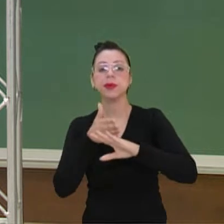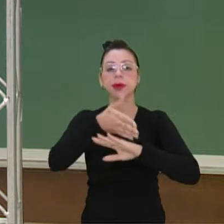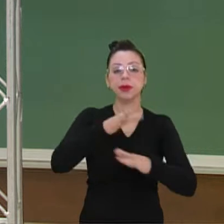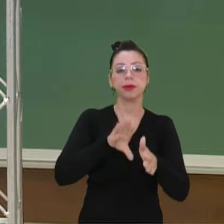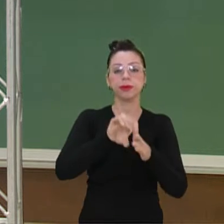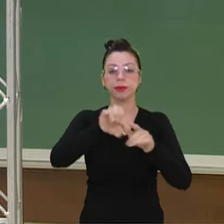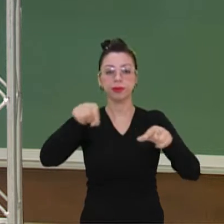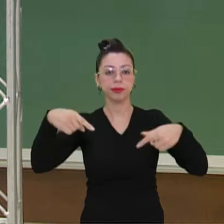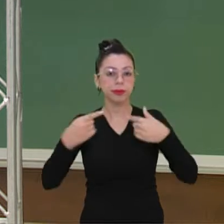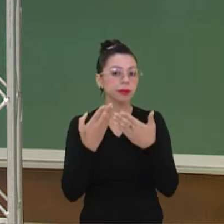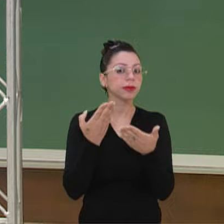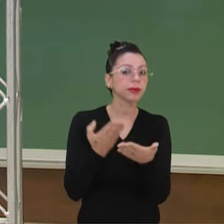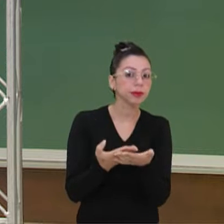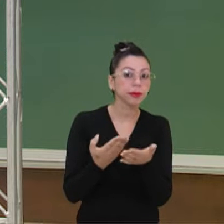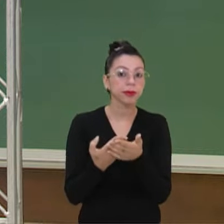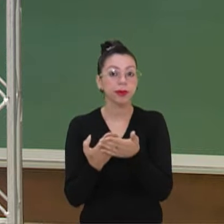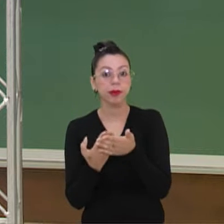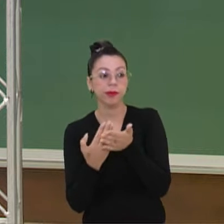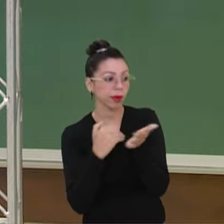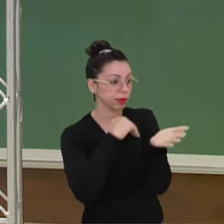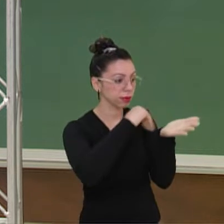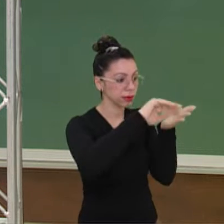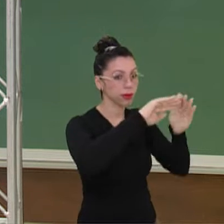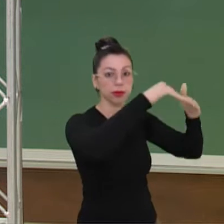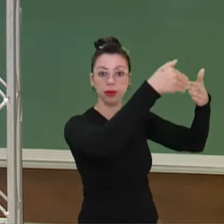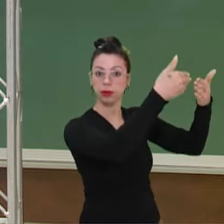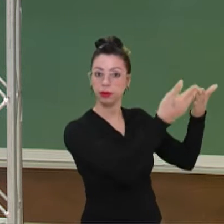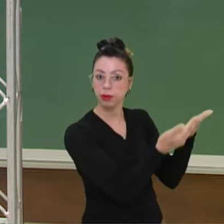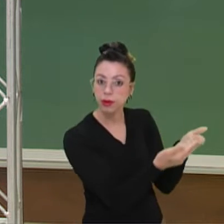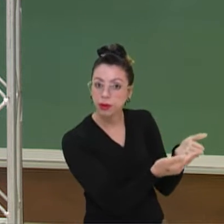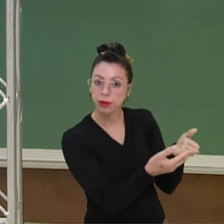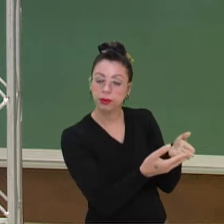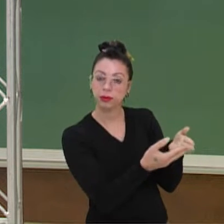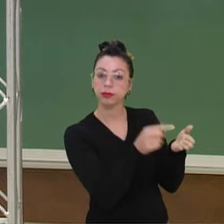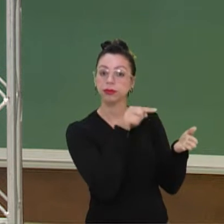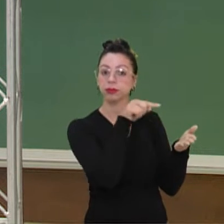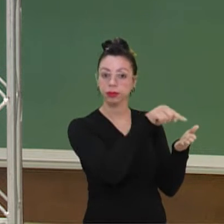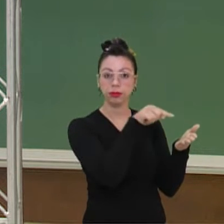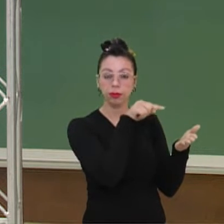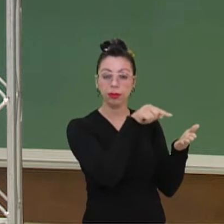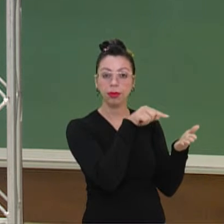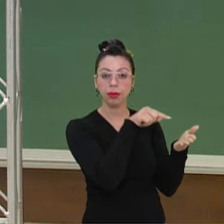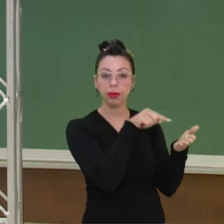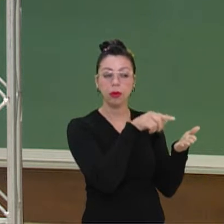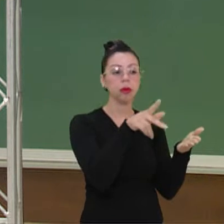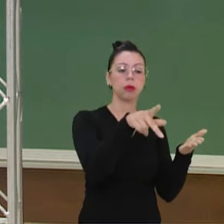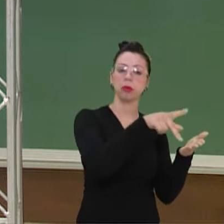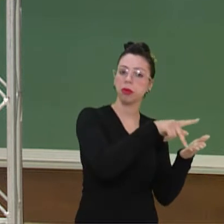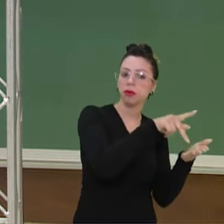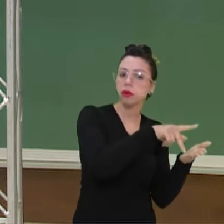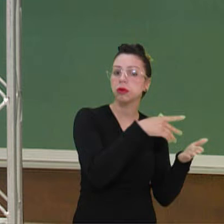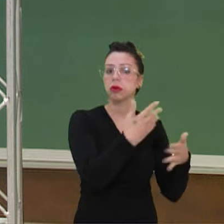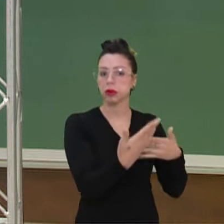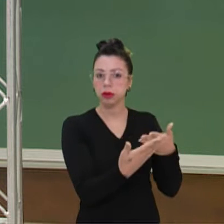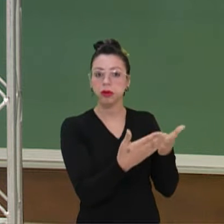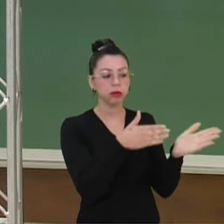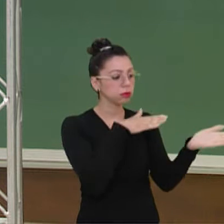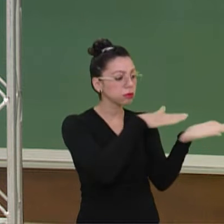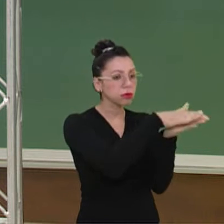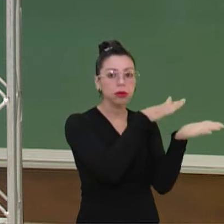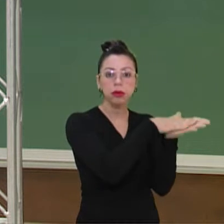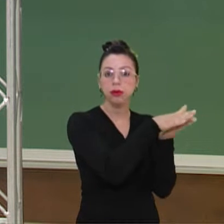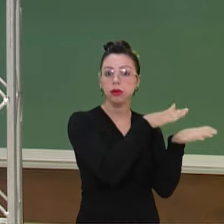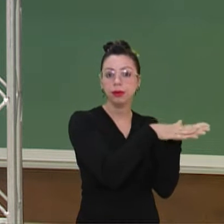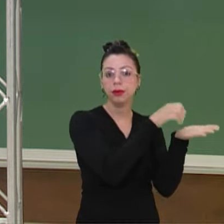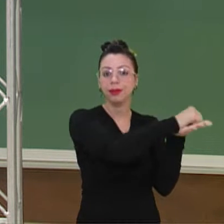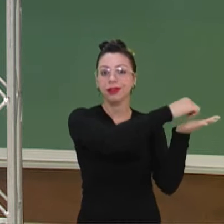acessar o Classroom, você entre em contato com a sua escola, né? Entre em contato com o seu professor, com a sua professora, e